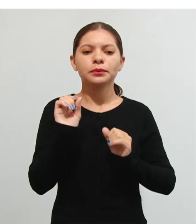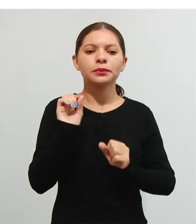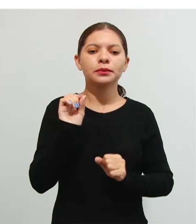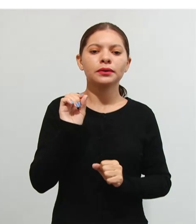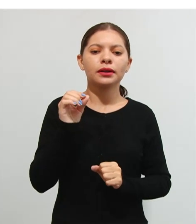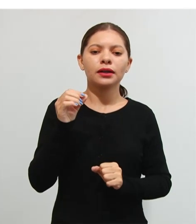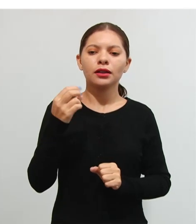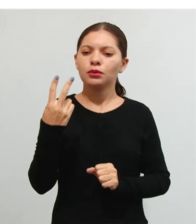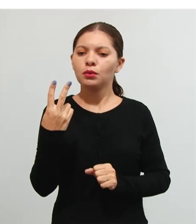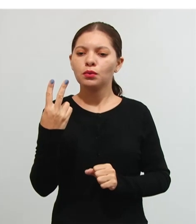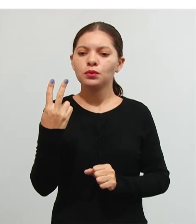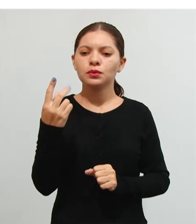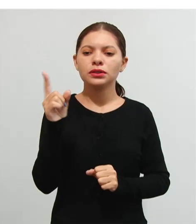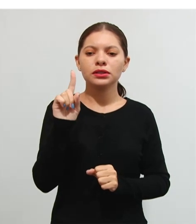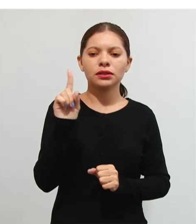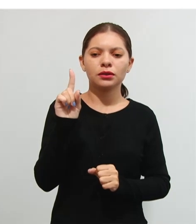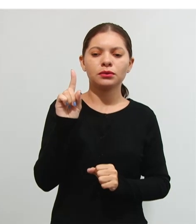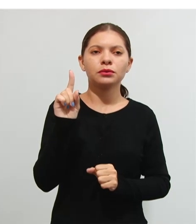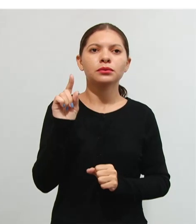2, seria